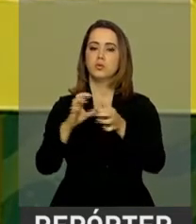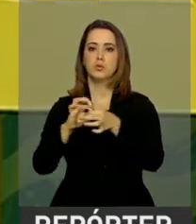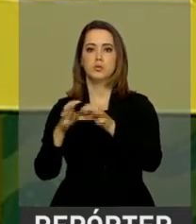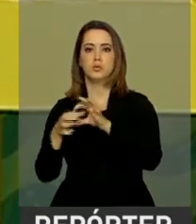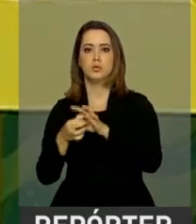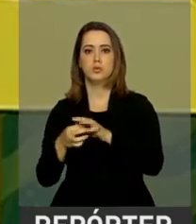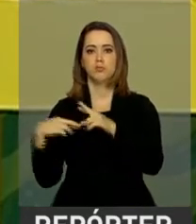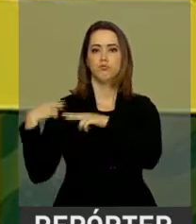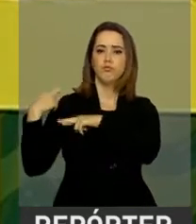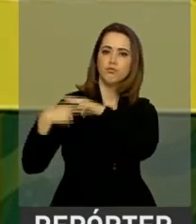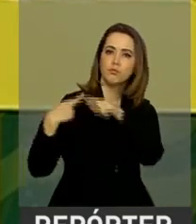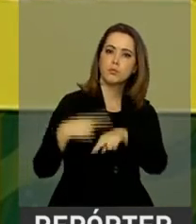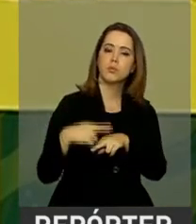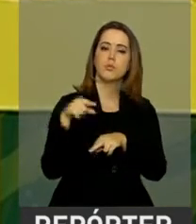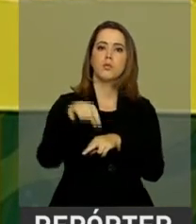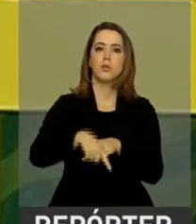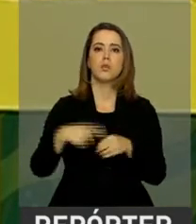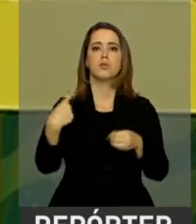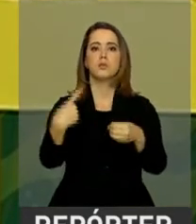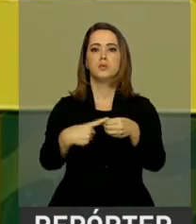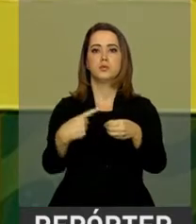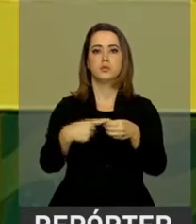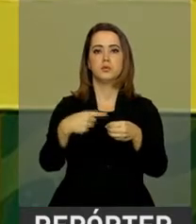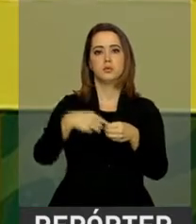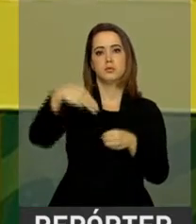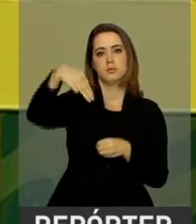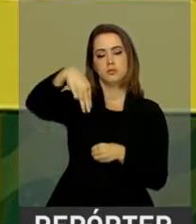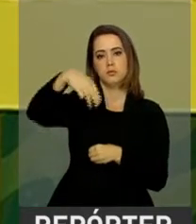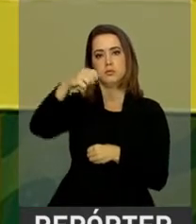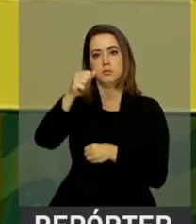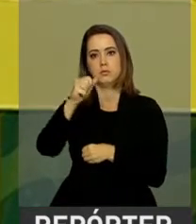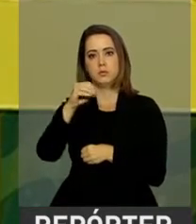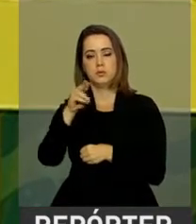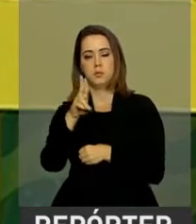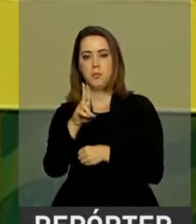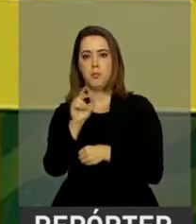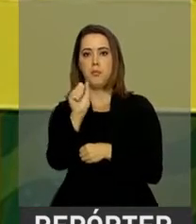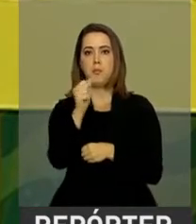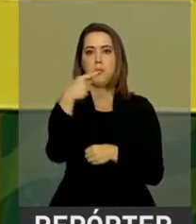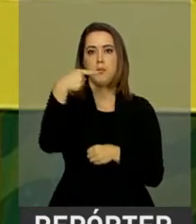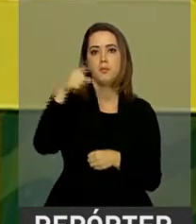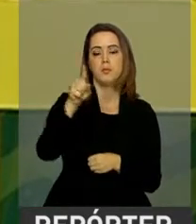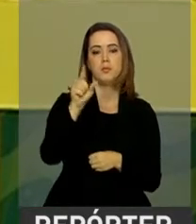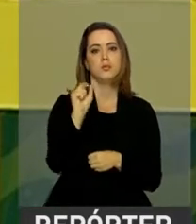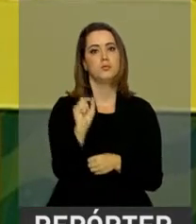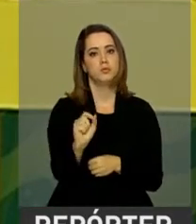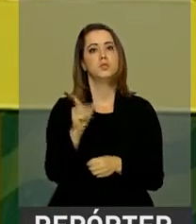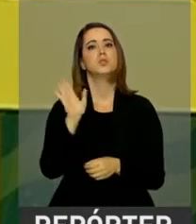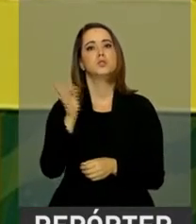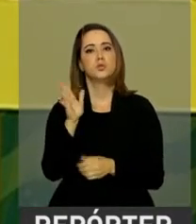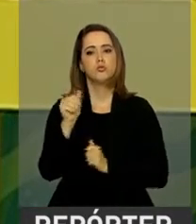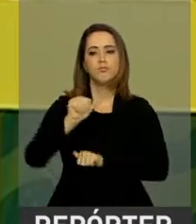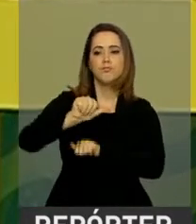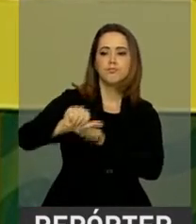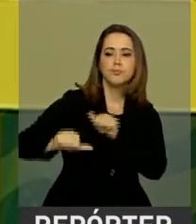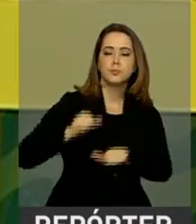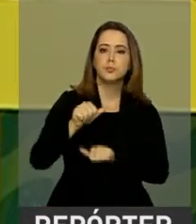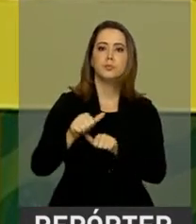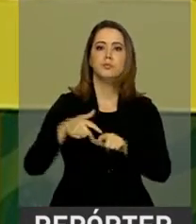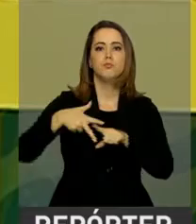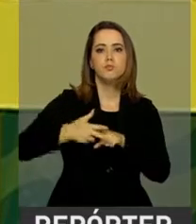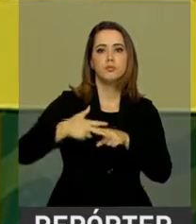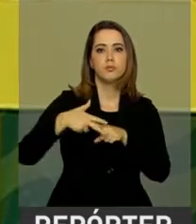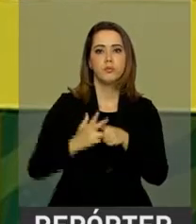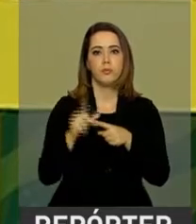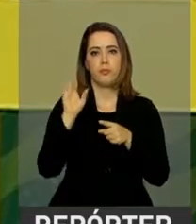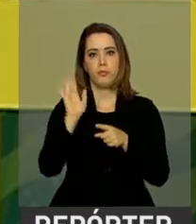que é a região da Praça Mauá, a região do Pier Mauá, absolutamente revitalizada sob o